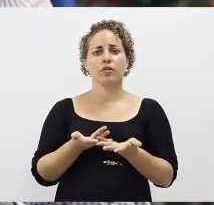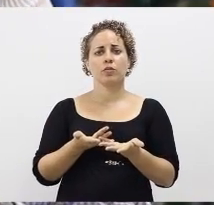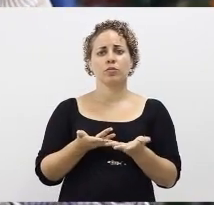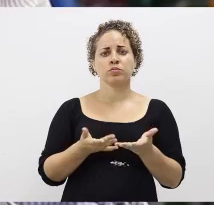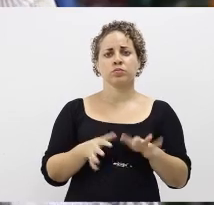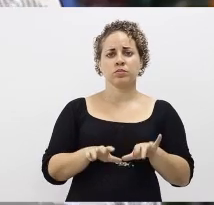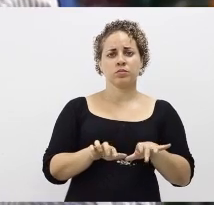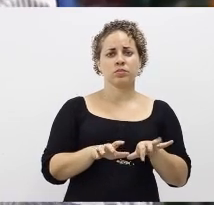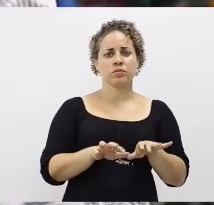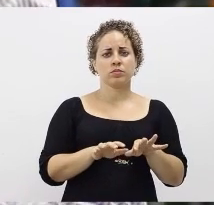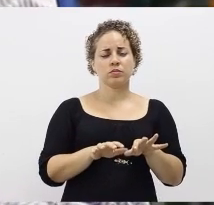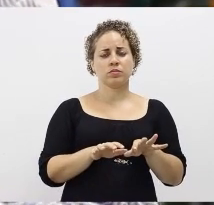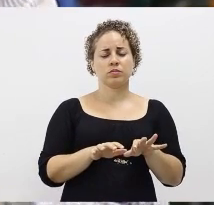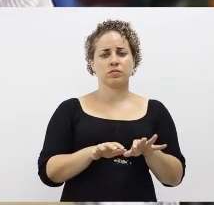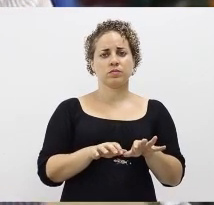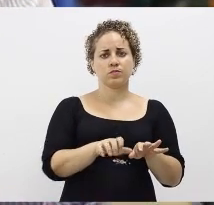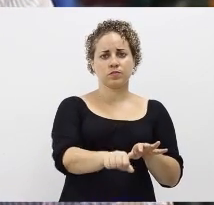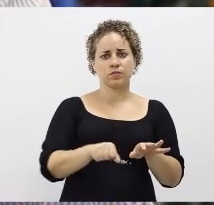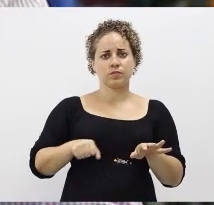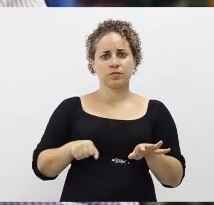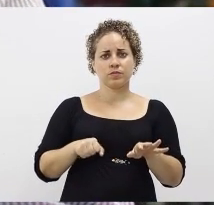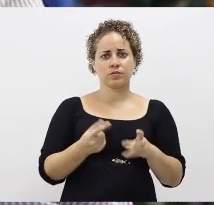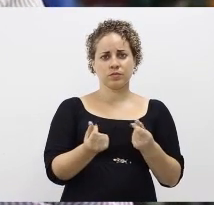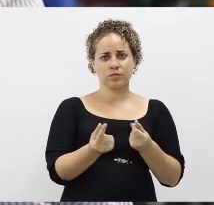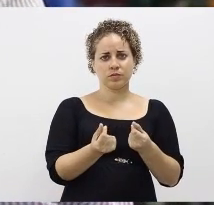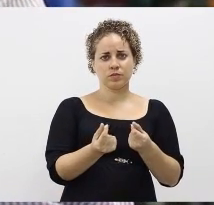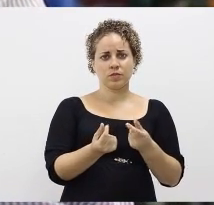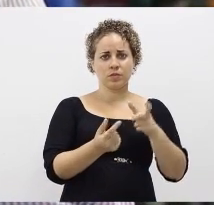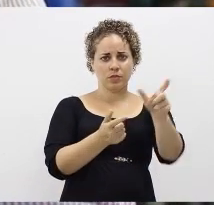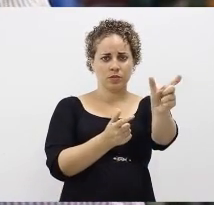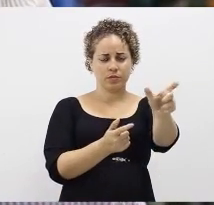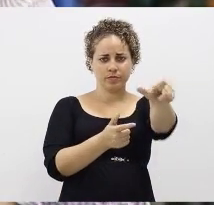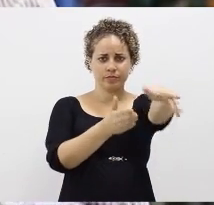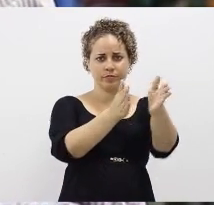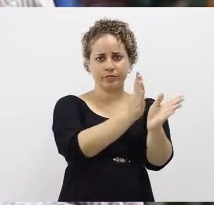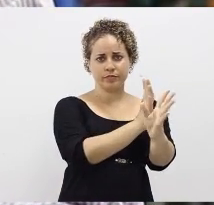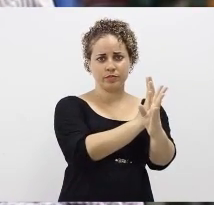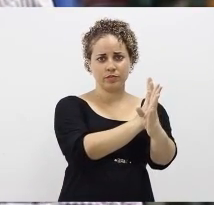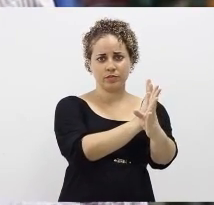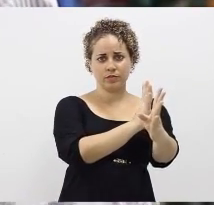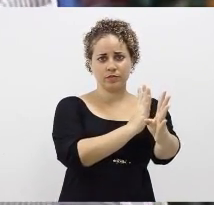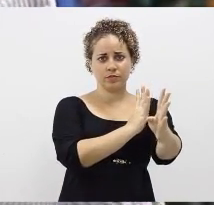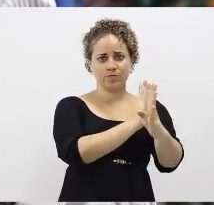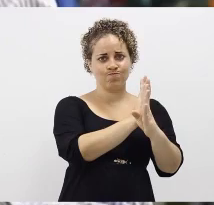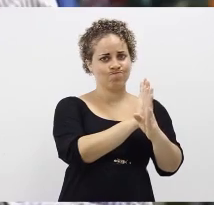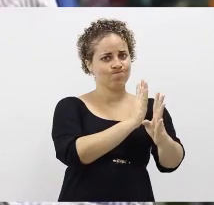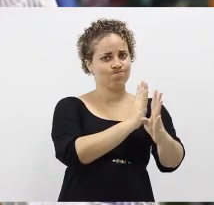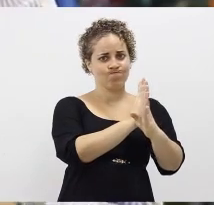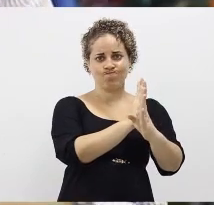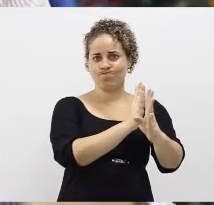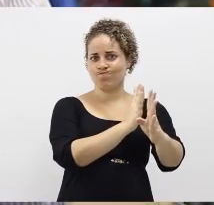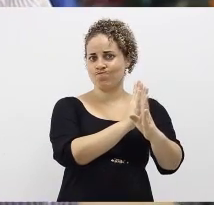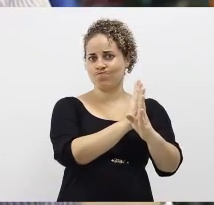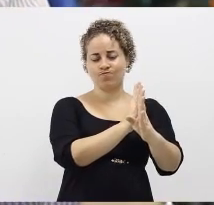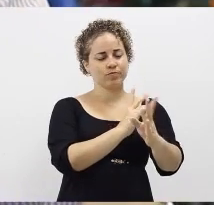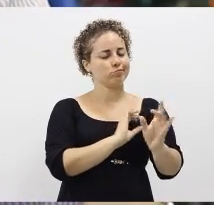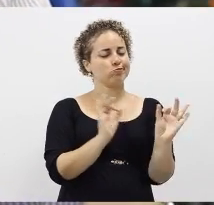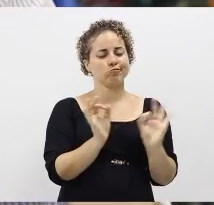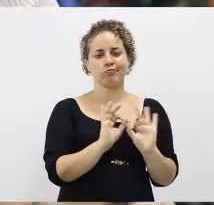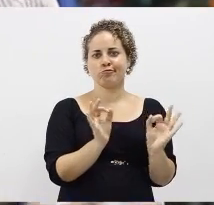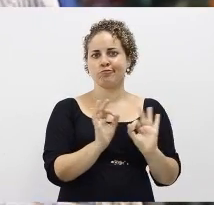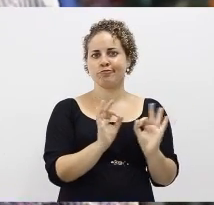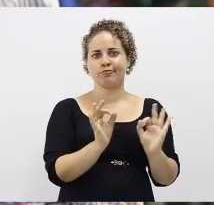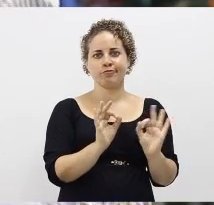em função da quantidade de clientes, para evitar filas